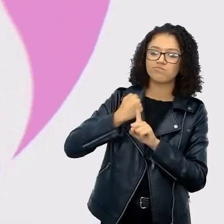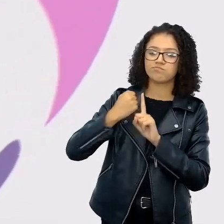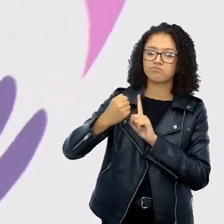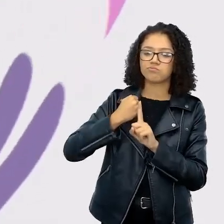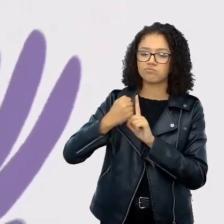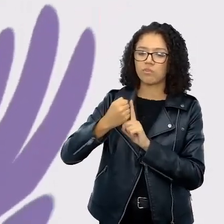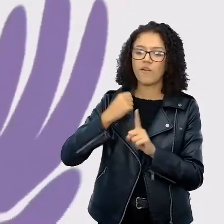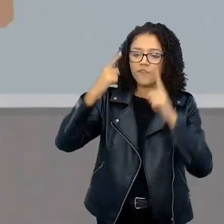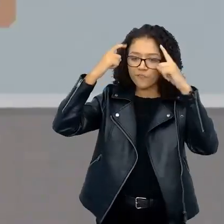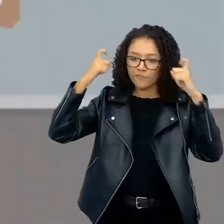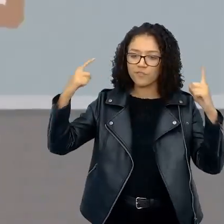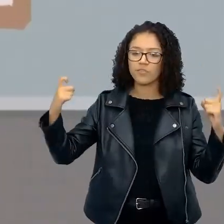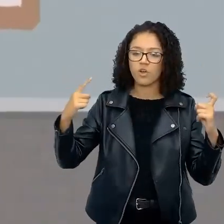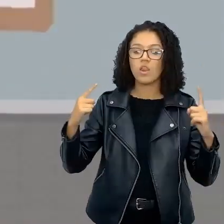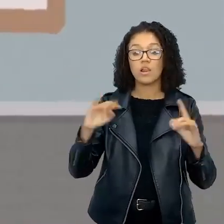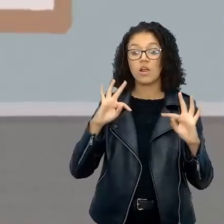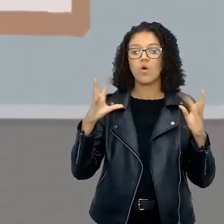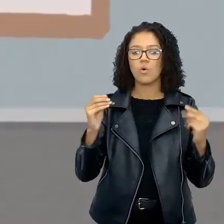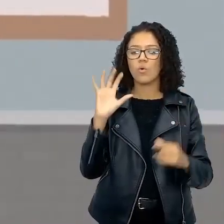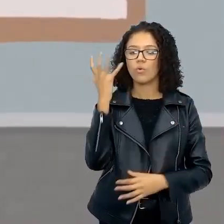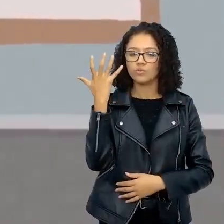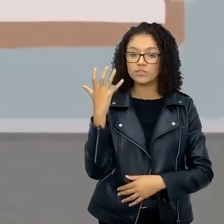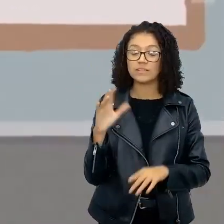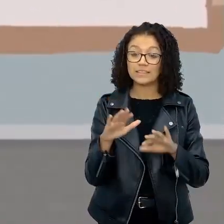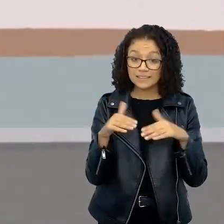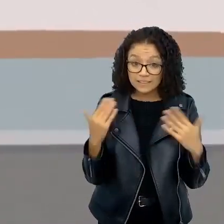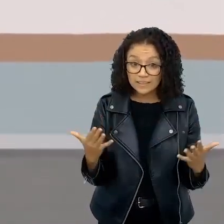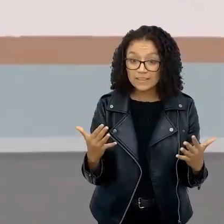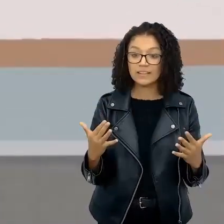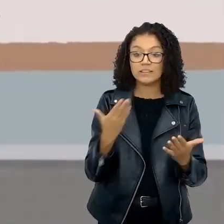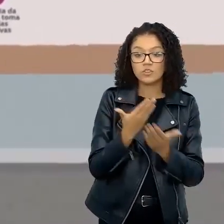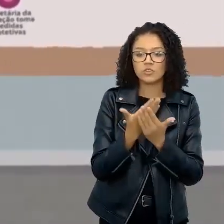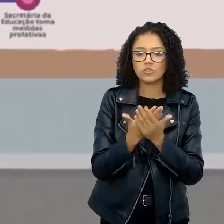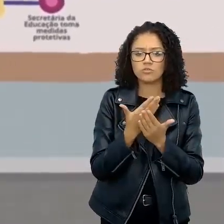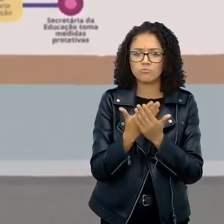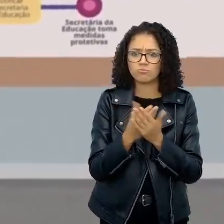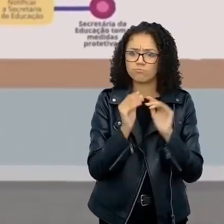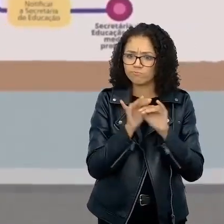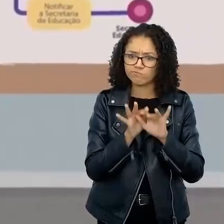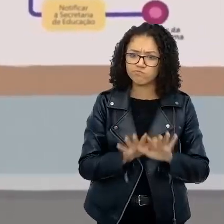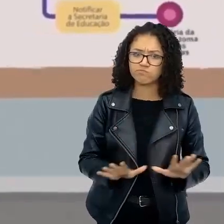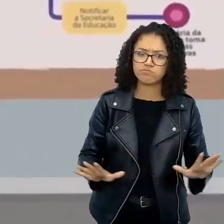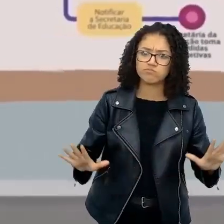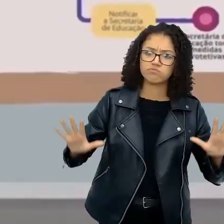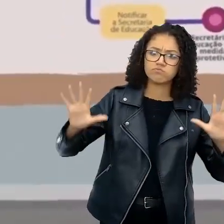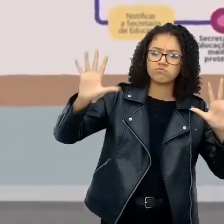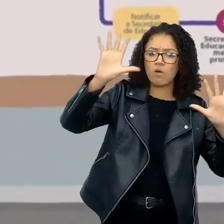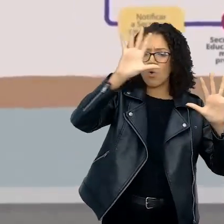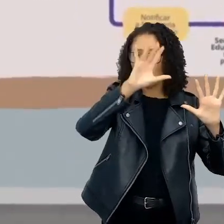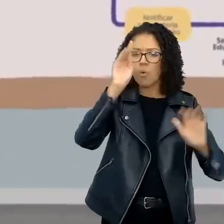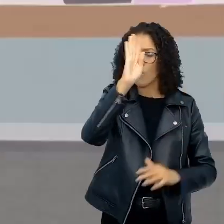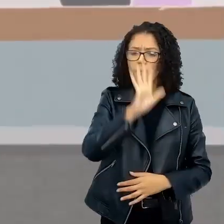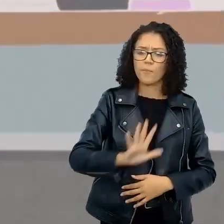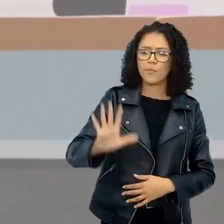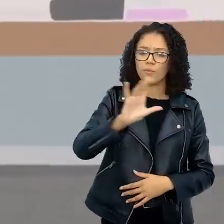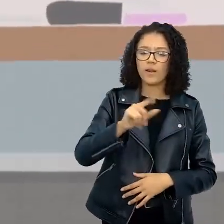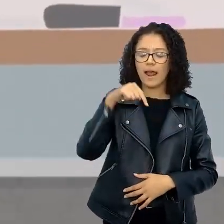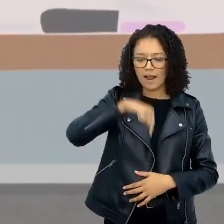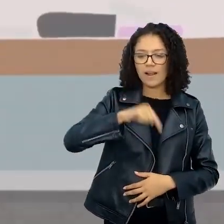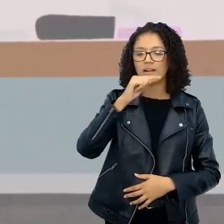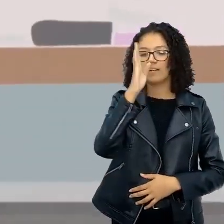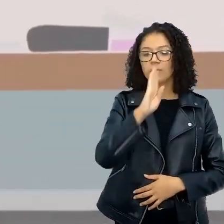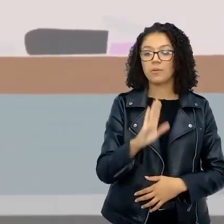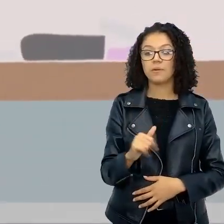as formas de violência. O fluxo da educação é parte do fluxo geral do Sistema de Garantia de Direitos da Criança e do